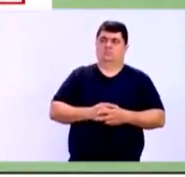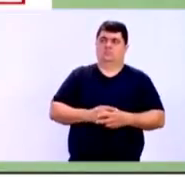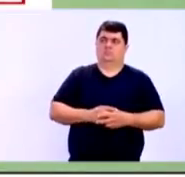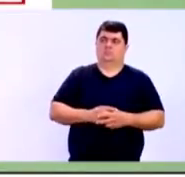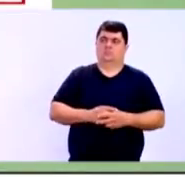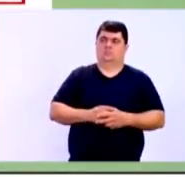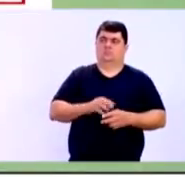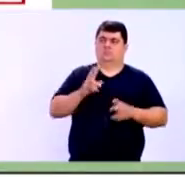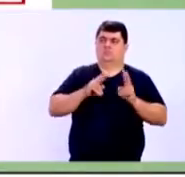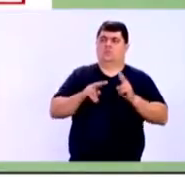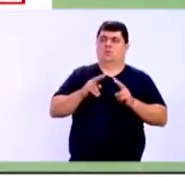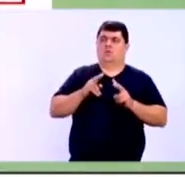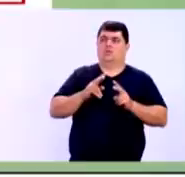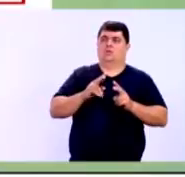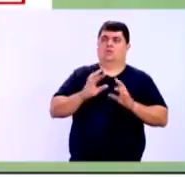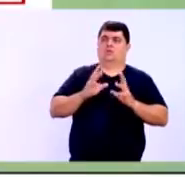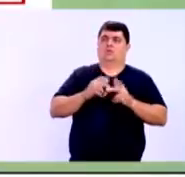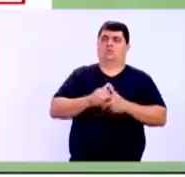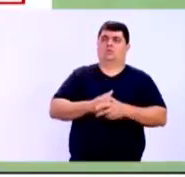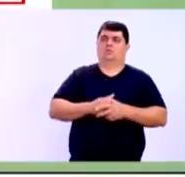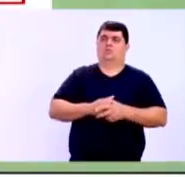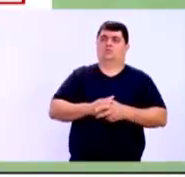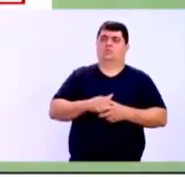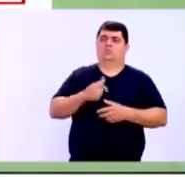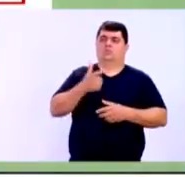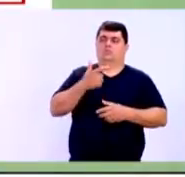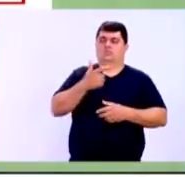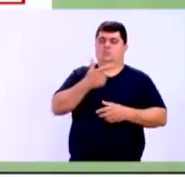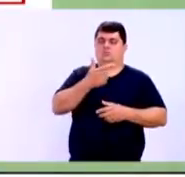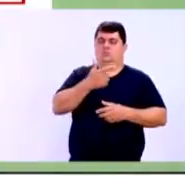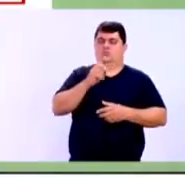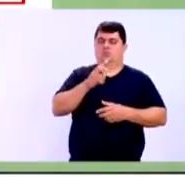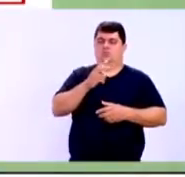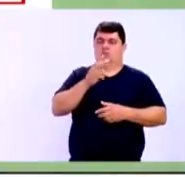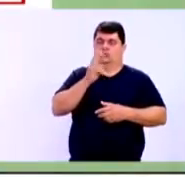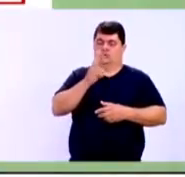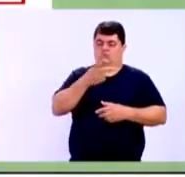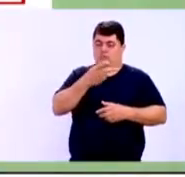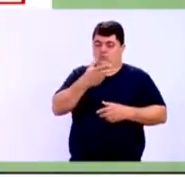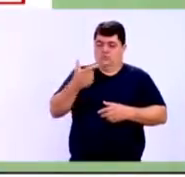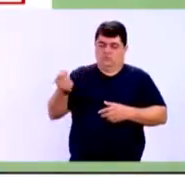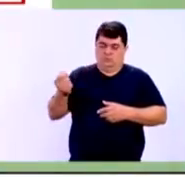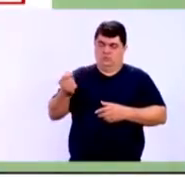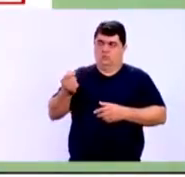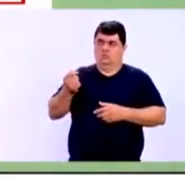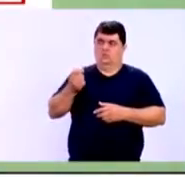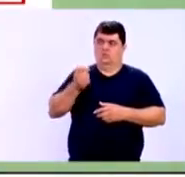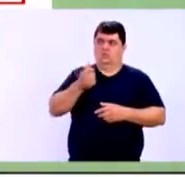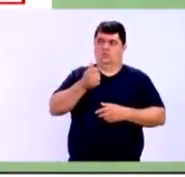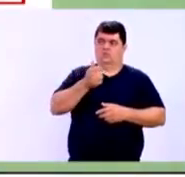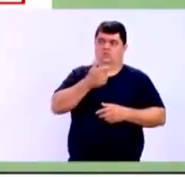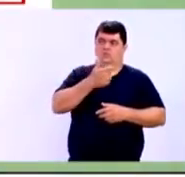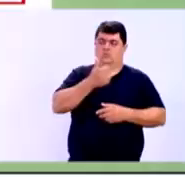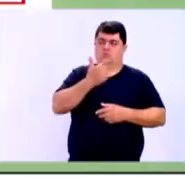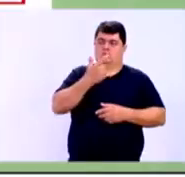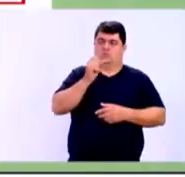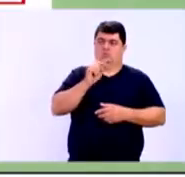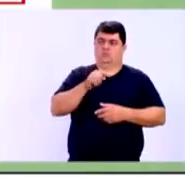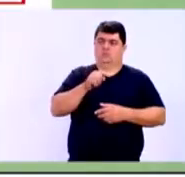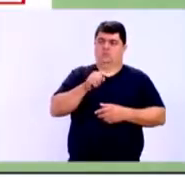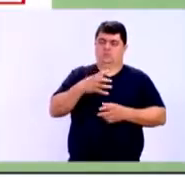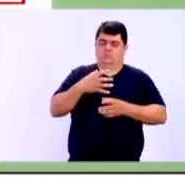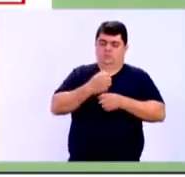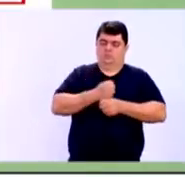Qual é o valor total dos 10? 2.200. O valor total dos 50, 12 mil.